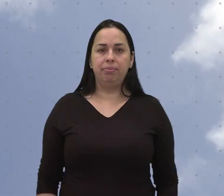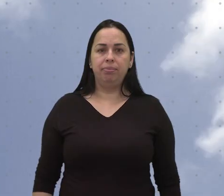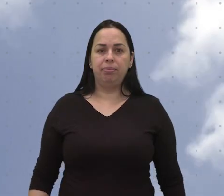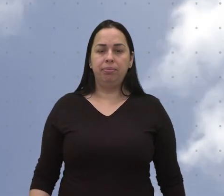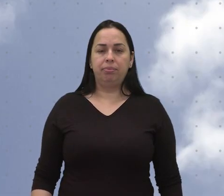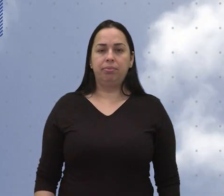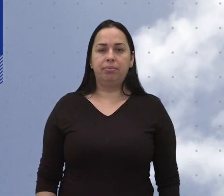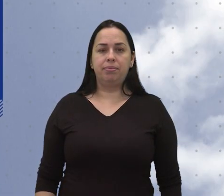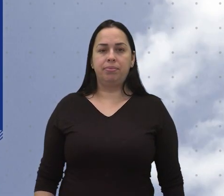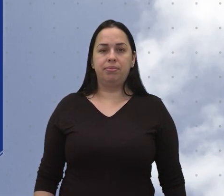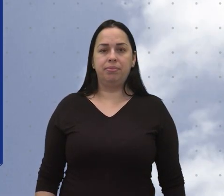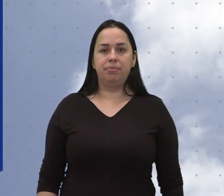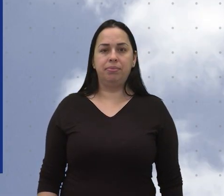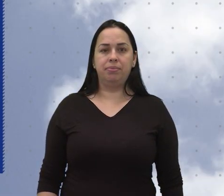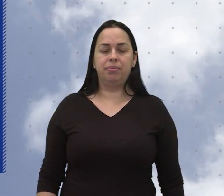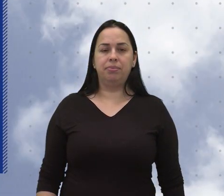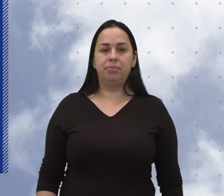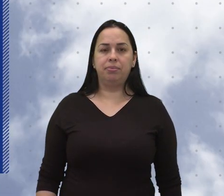tempo.